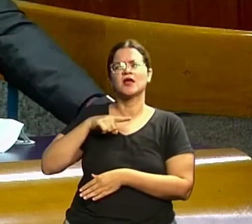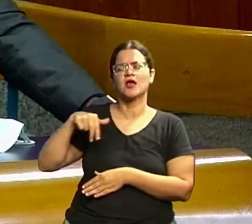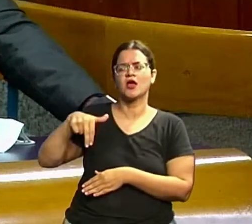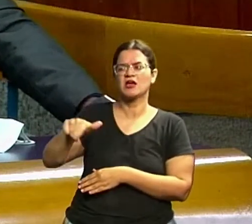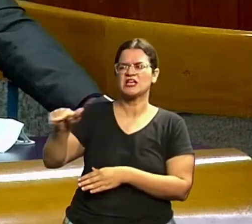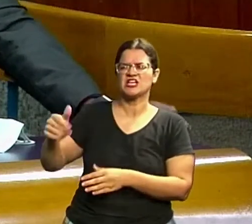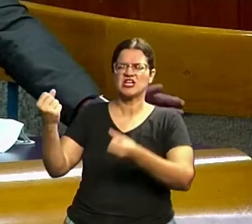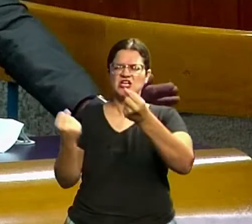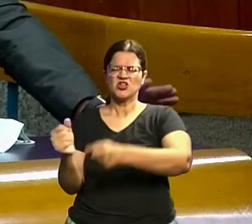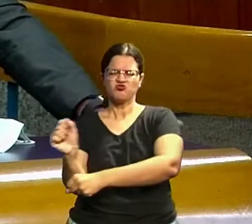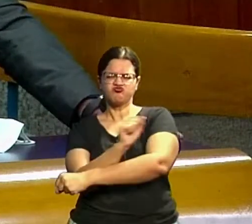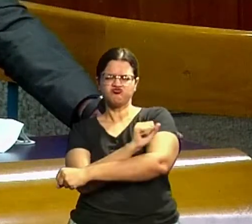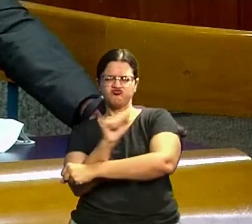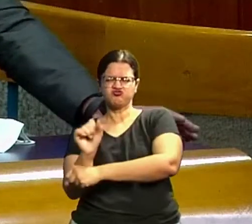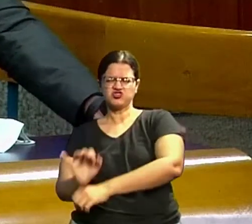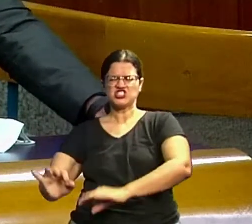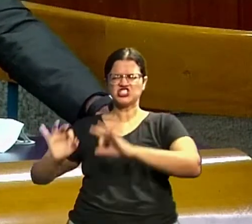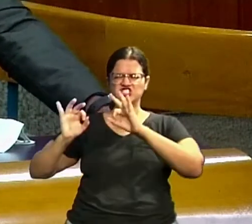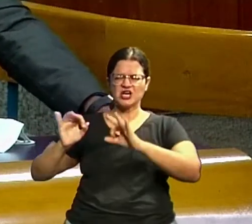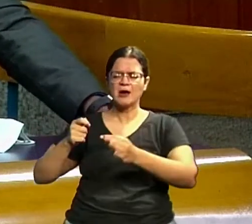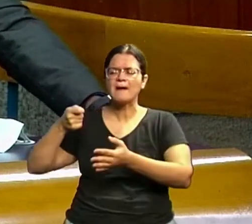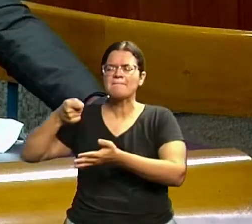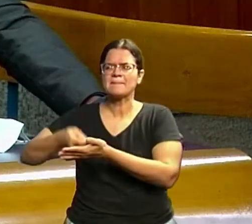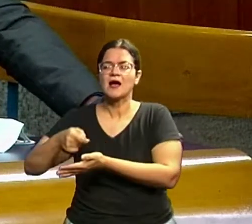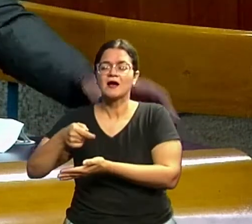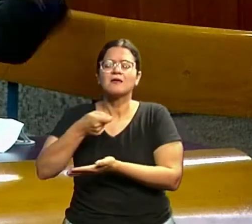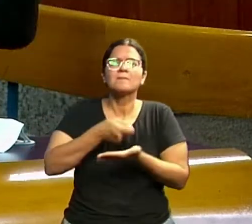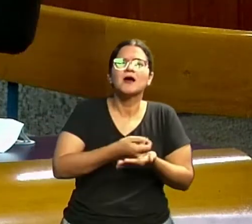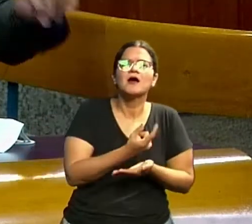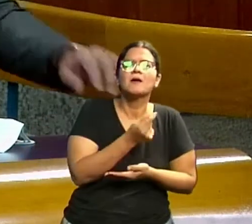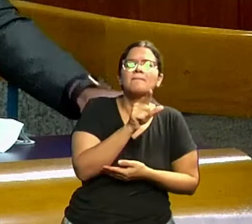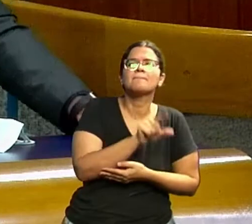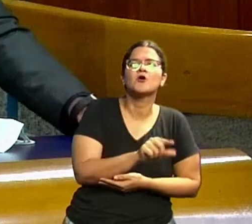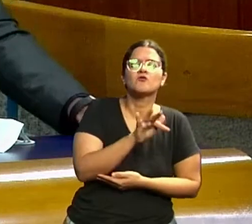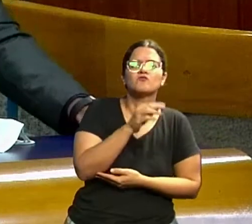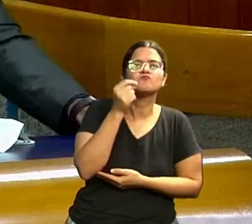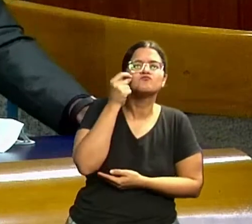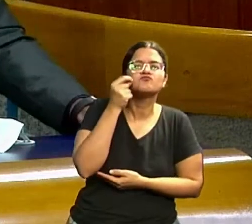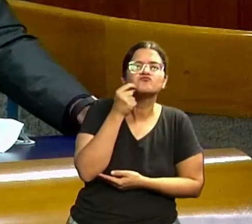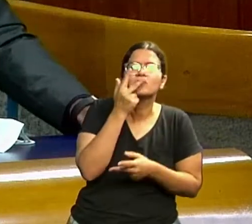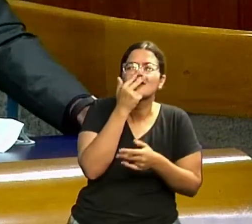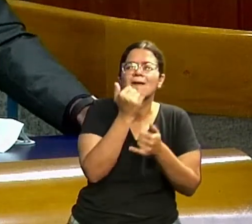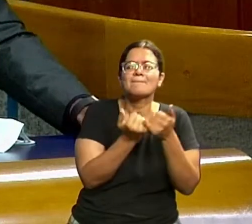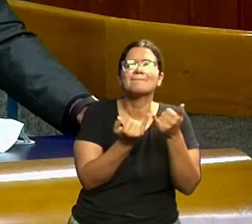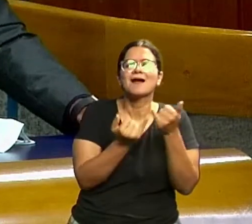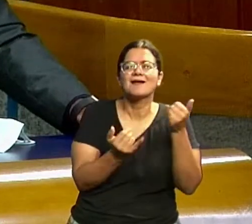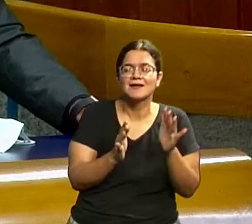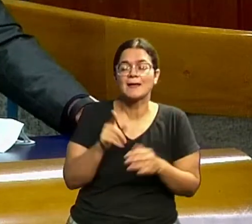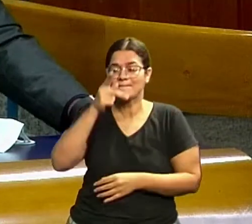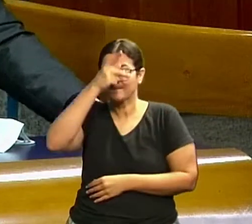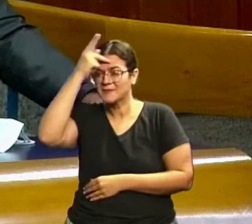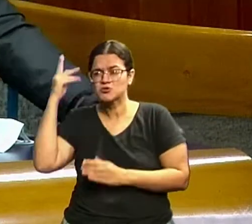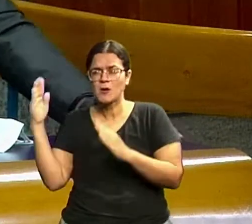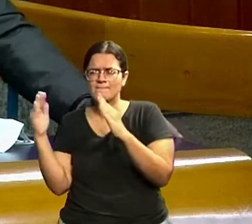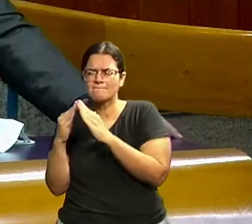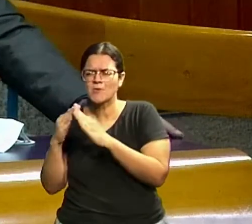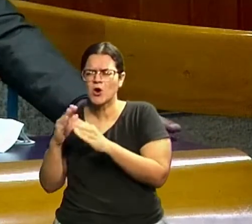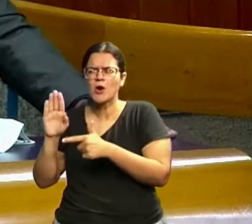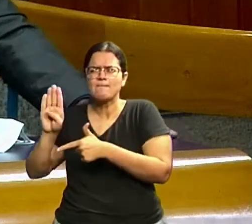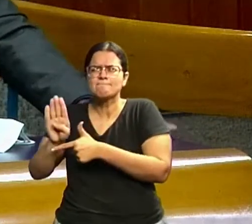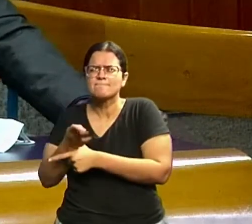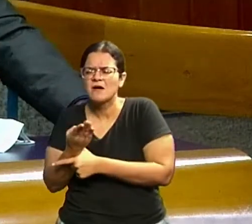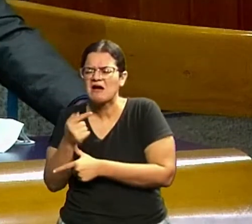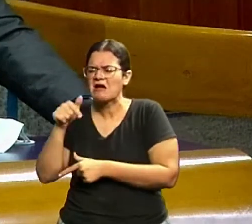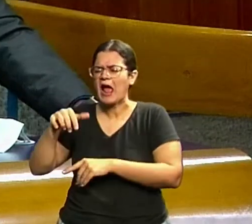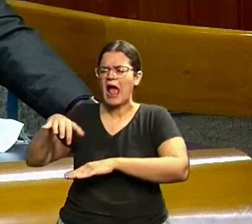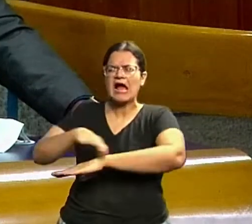andasse numa Ferrari e pagasse o IPVA de um Fusca. E aquele coitadinho que mora lá no bairro, sem asfalto, sem